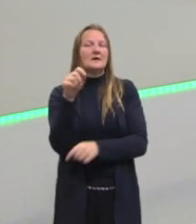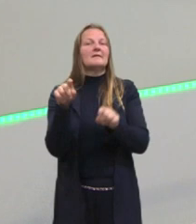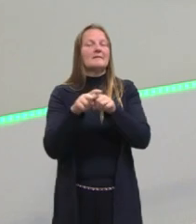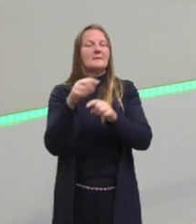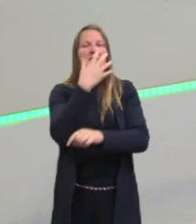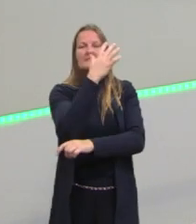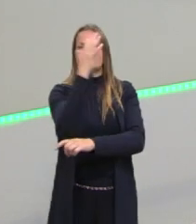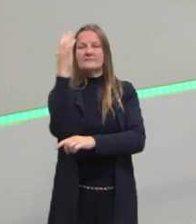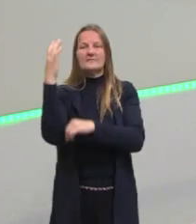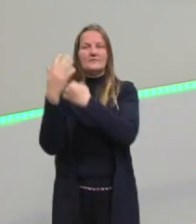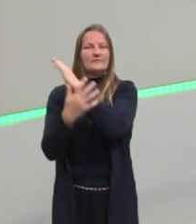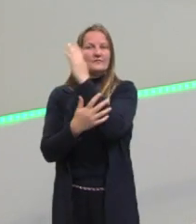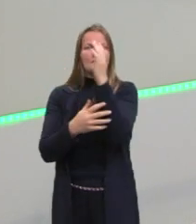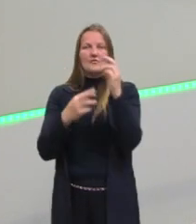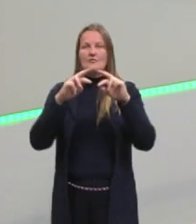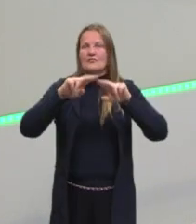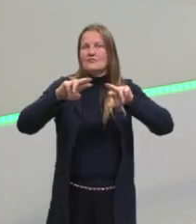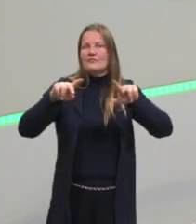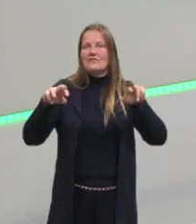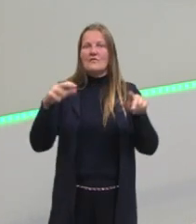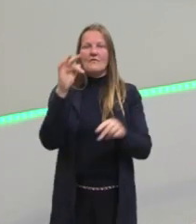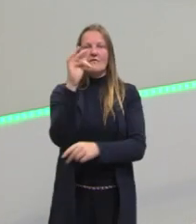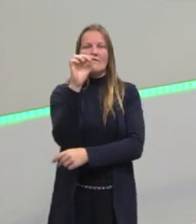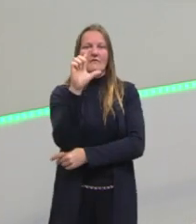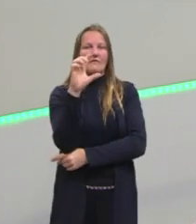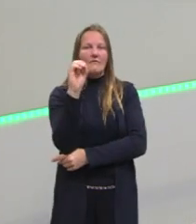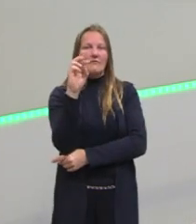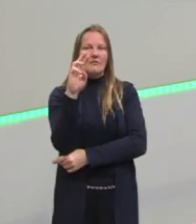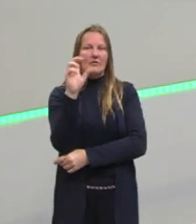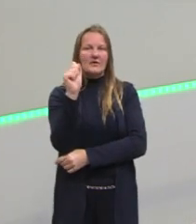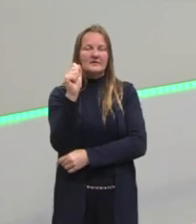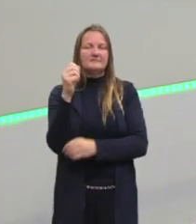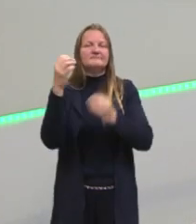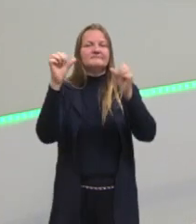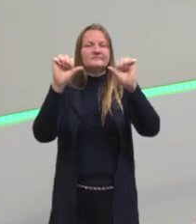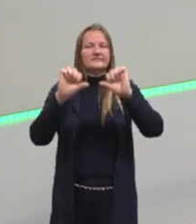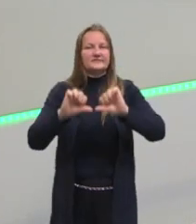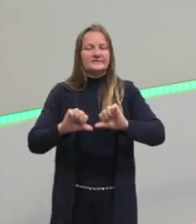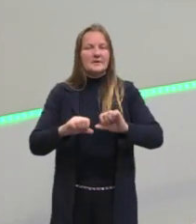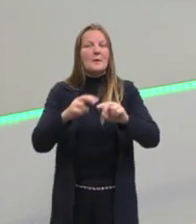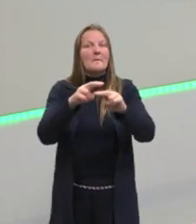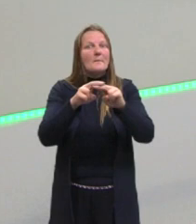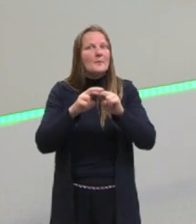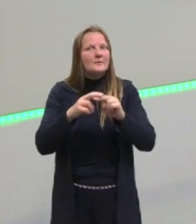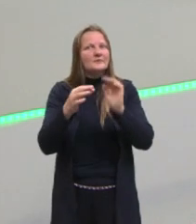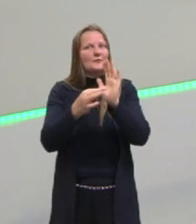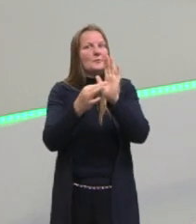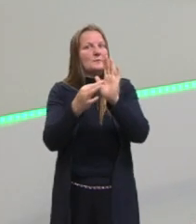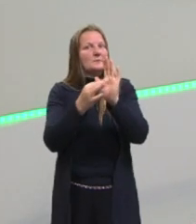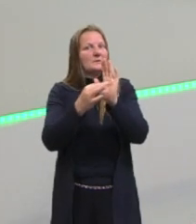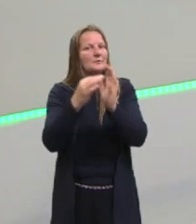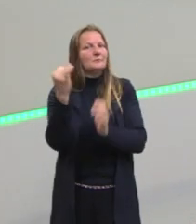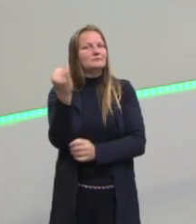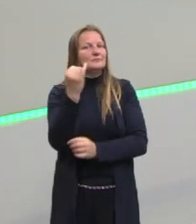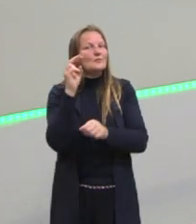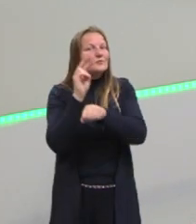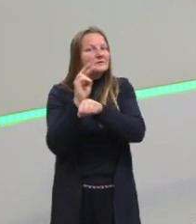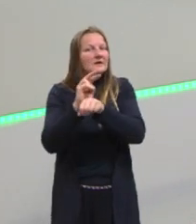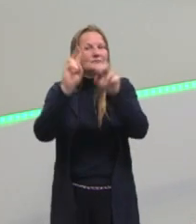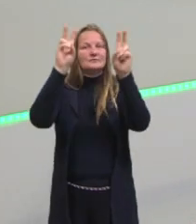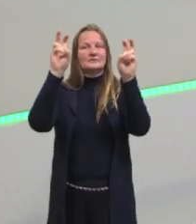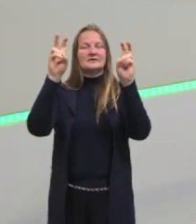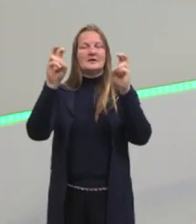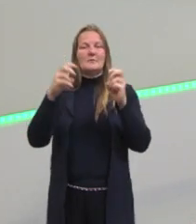fundamentado? Sim, tá? Aqui, quando a gente fala em assuntos de artigo de opinião, a gente vai ter geralmente questões que